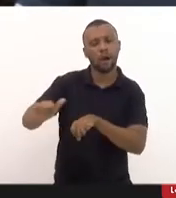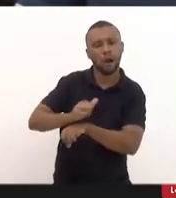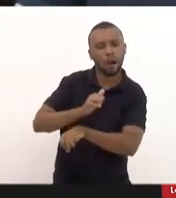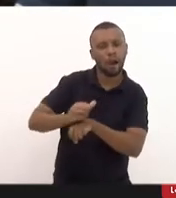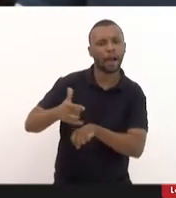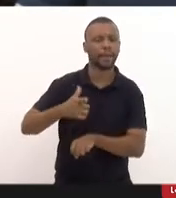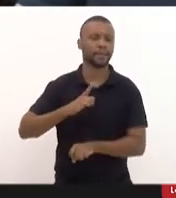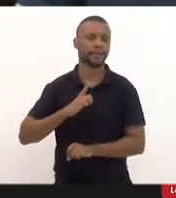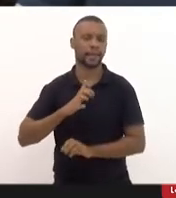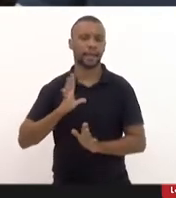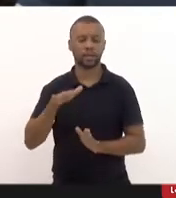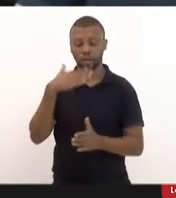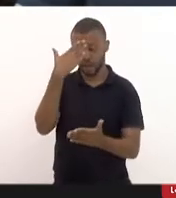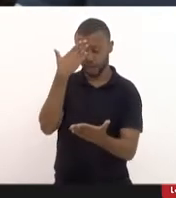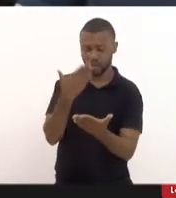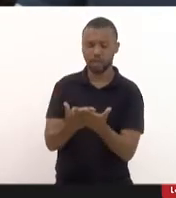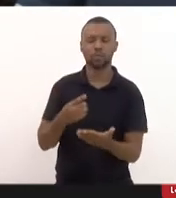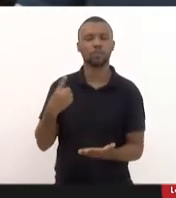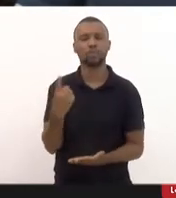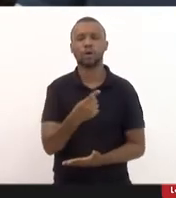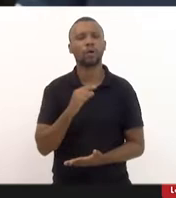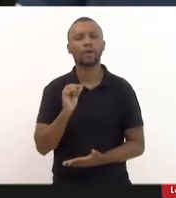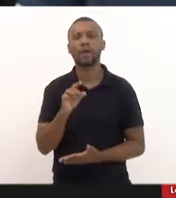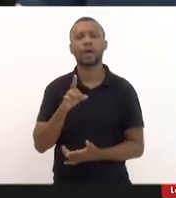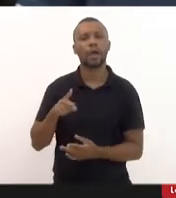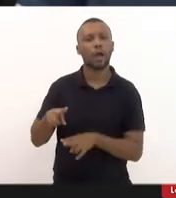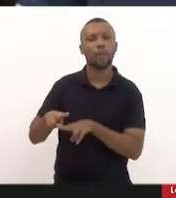acredita que, em função